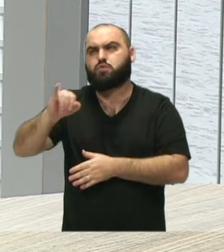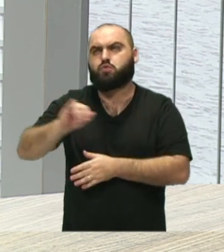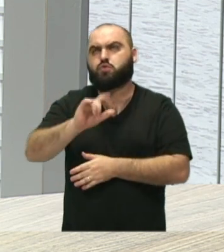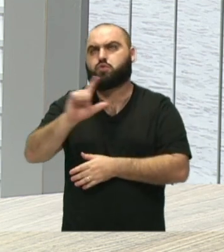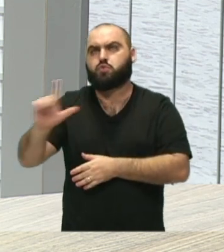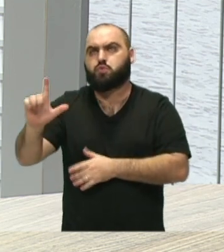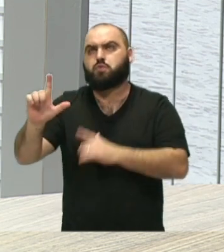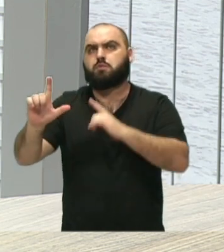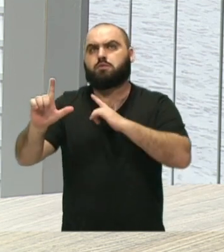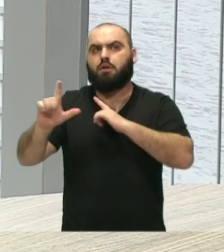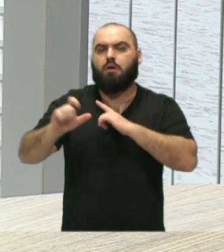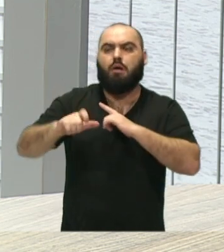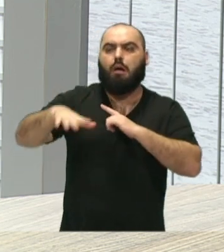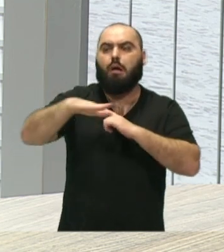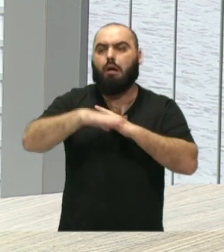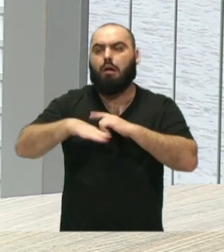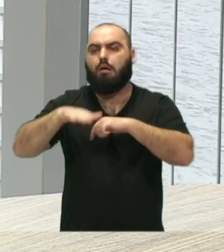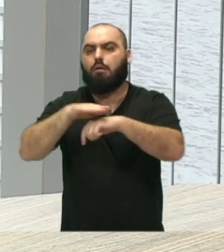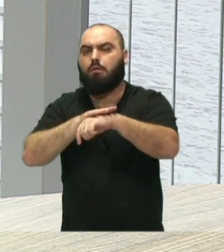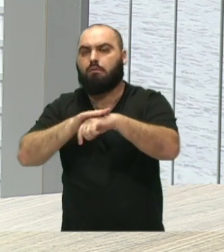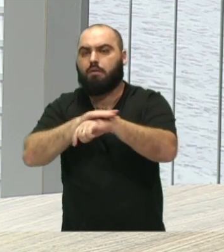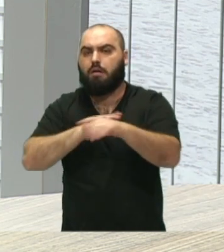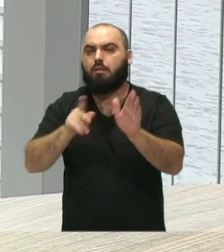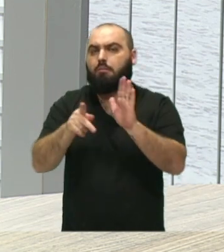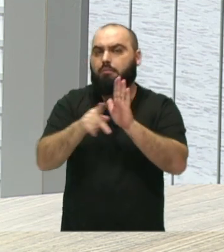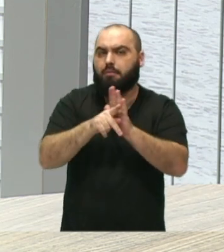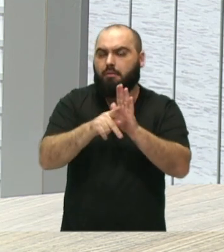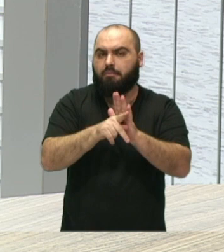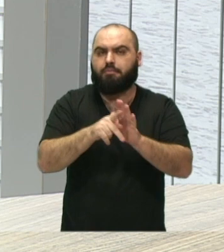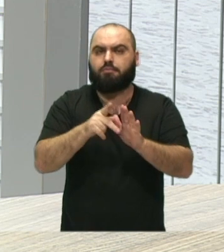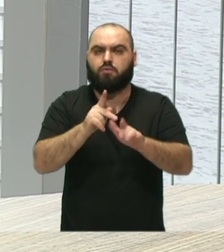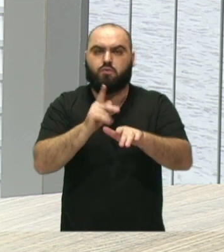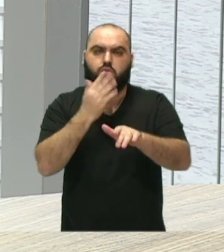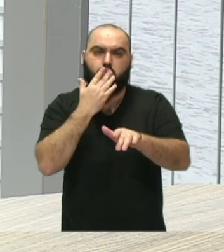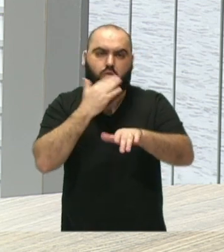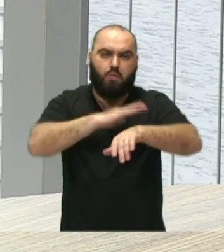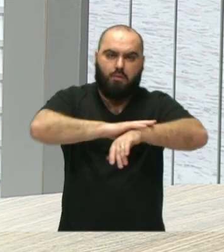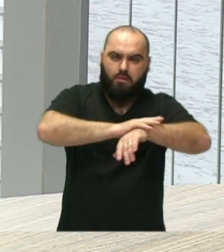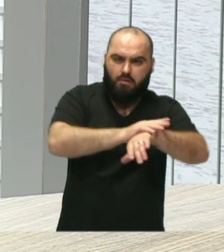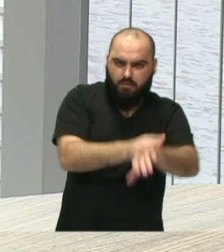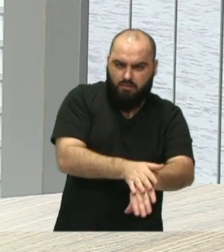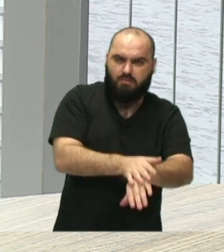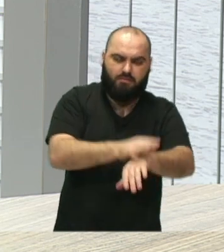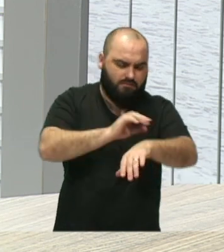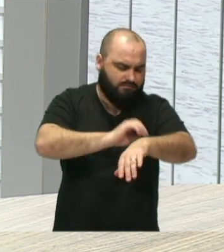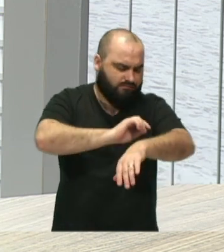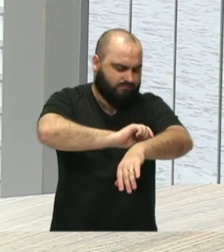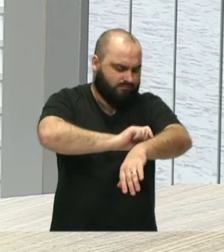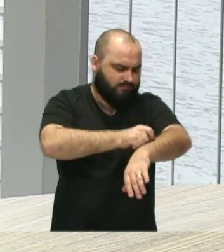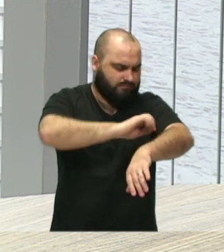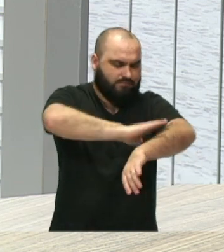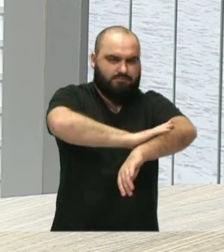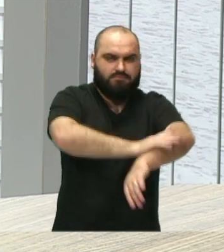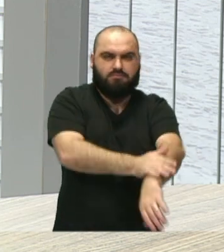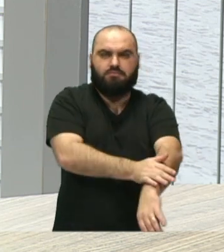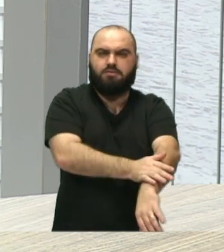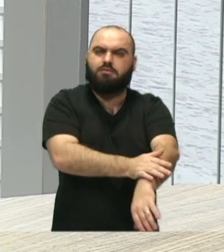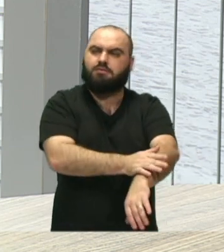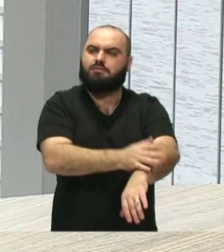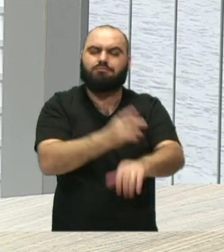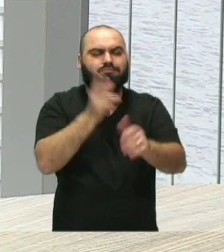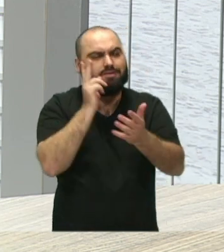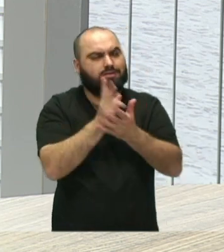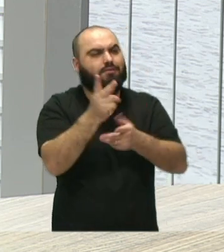ter espaços de conversa a respeito de racismo, preconceito e afins. Eu sempre digo que eu quero ver mais, conversar